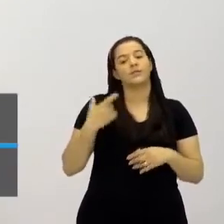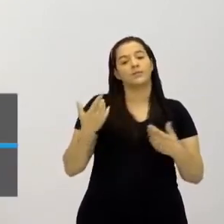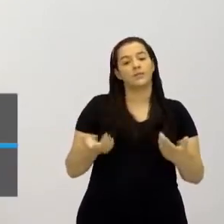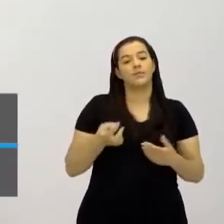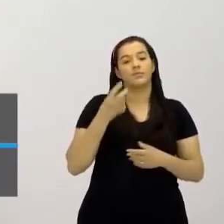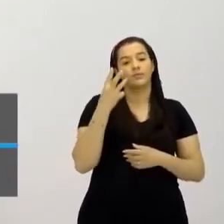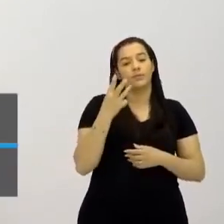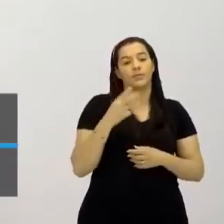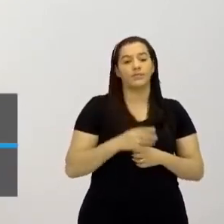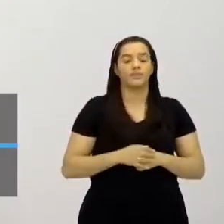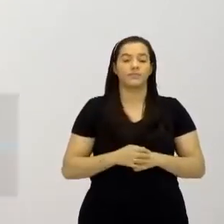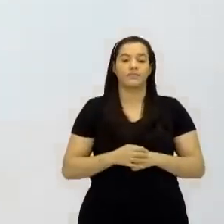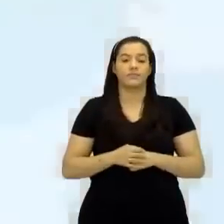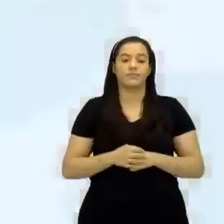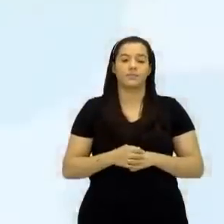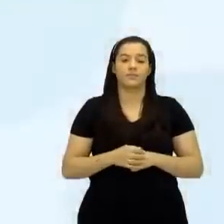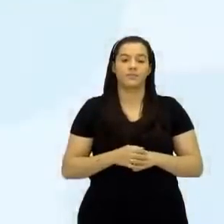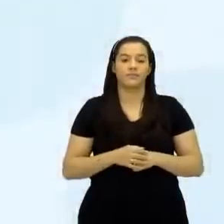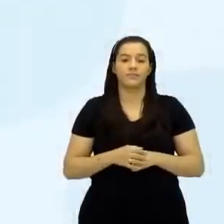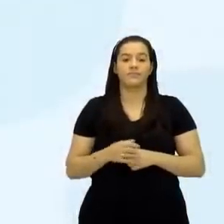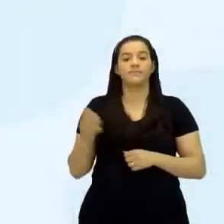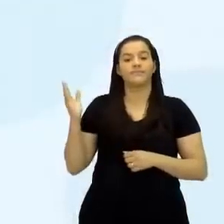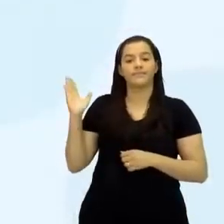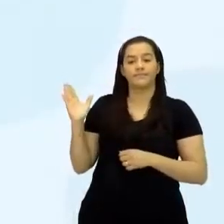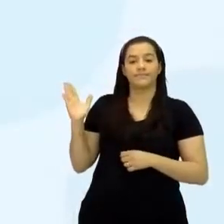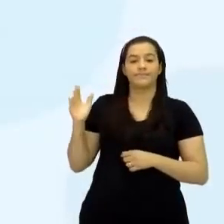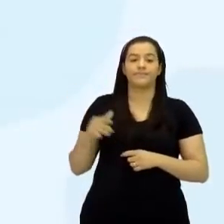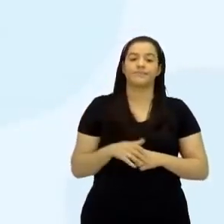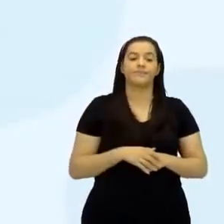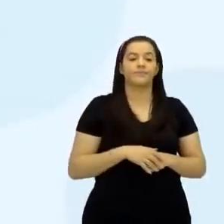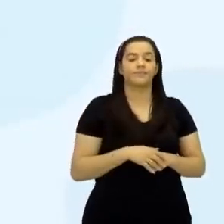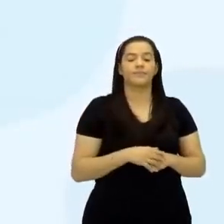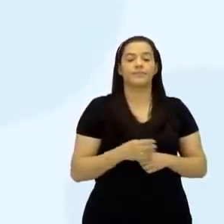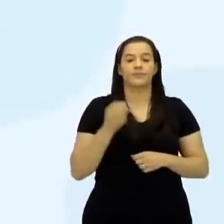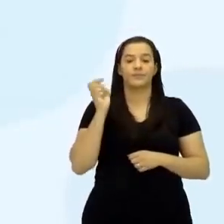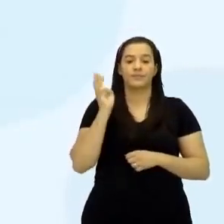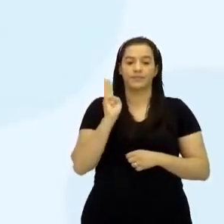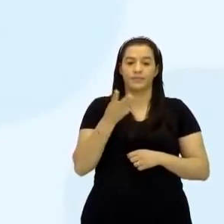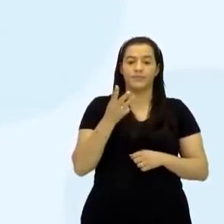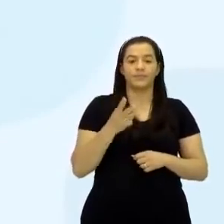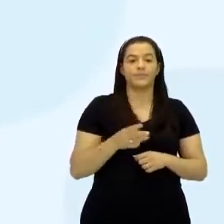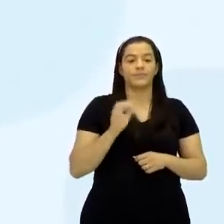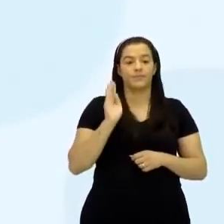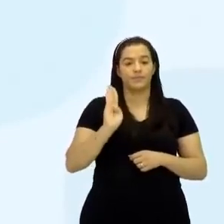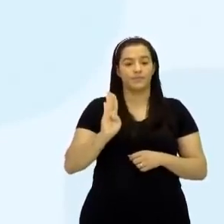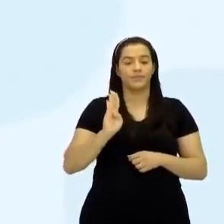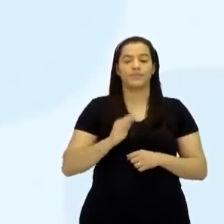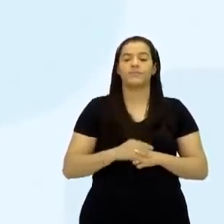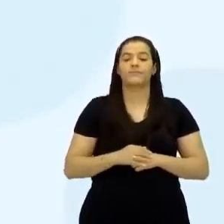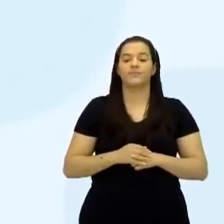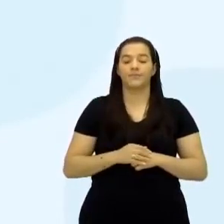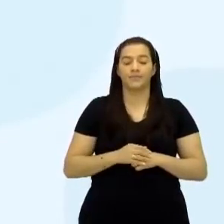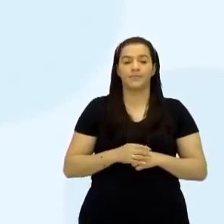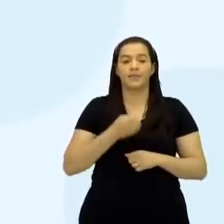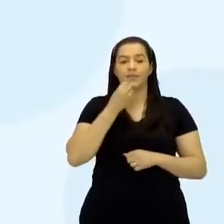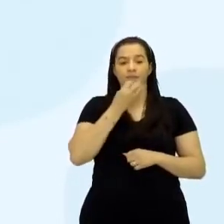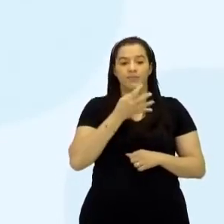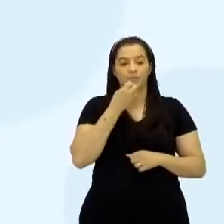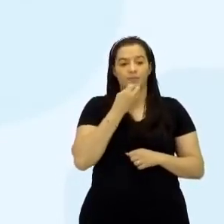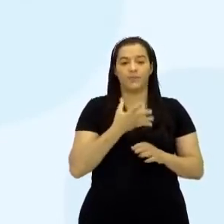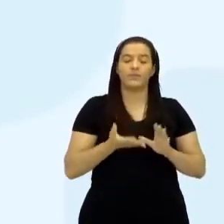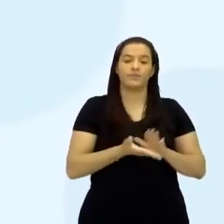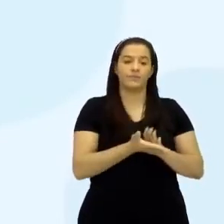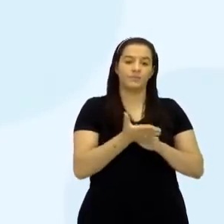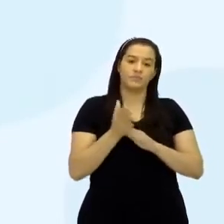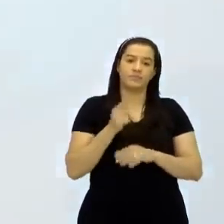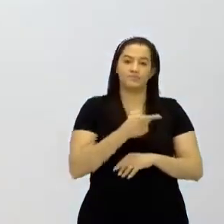dessas maçãs. Então tá aí a resposta. 3 maçãs, alternativa B. De muito bom que são